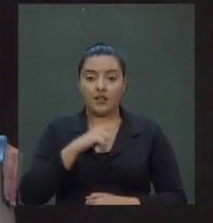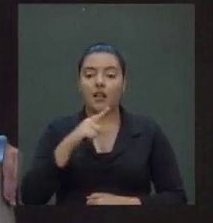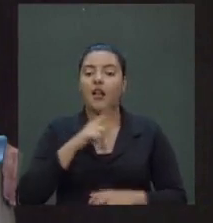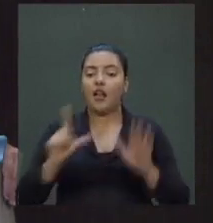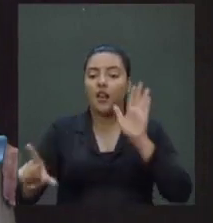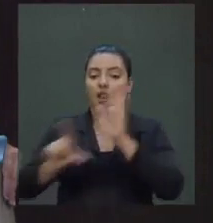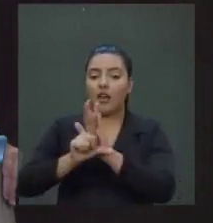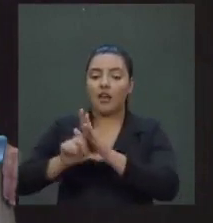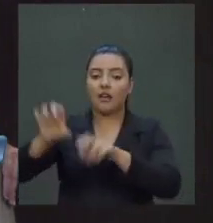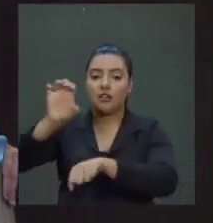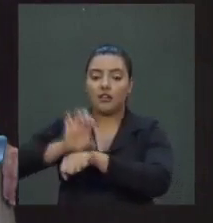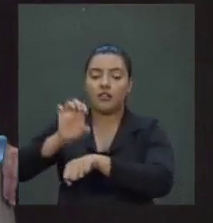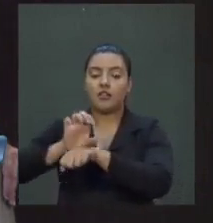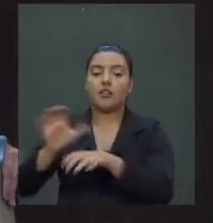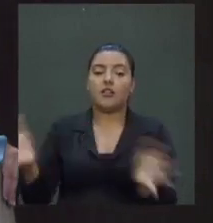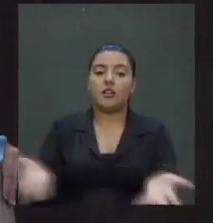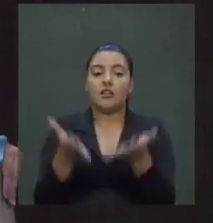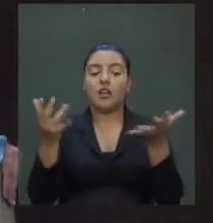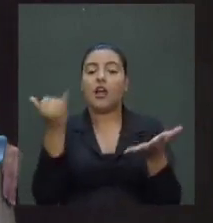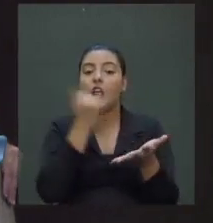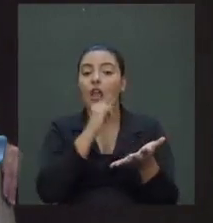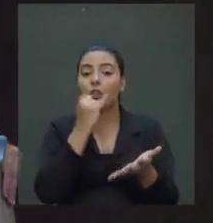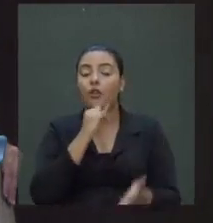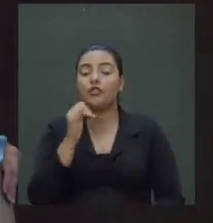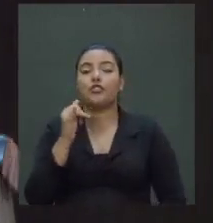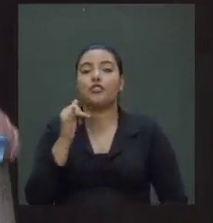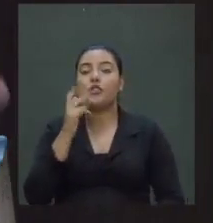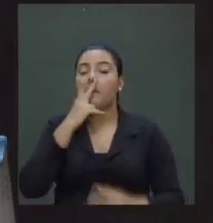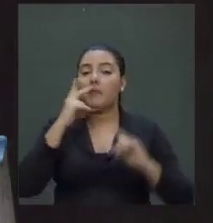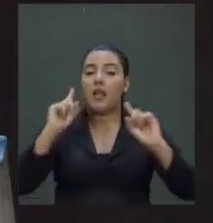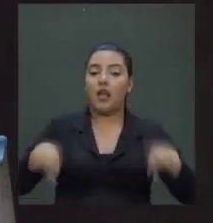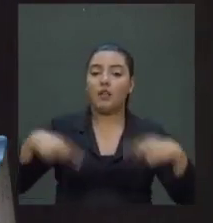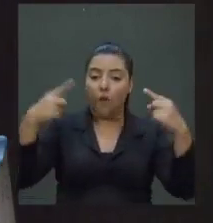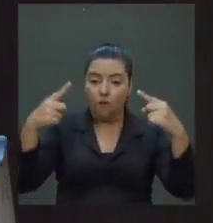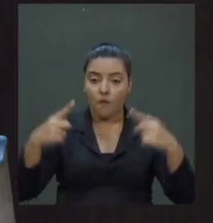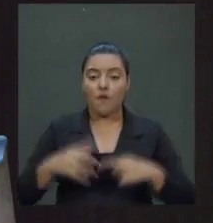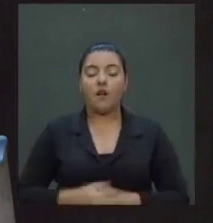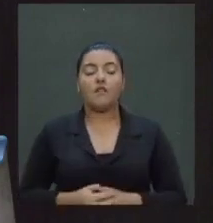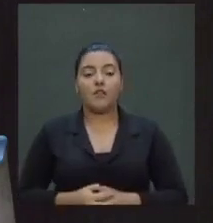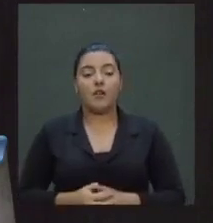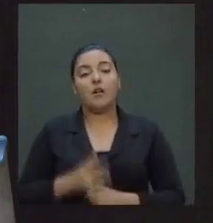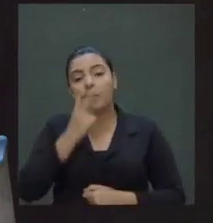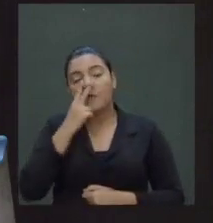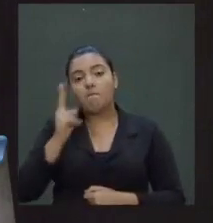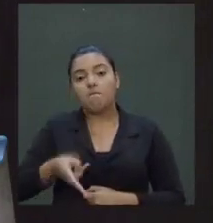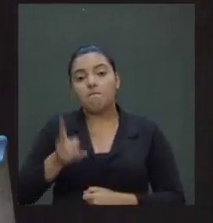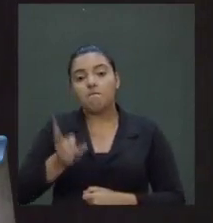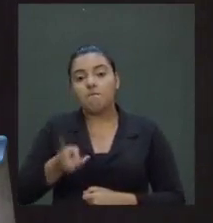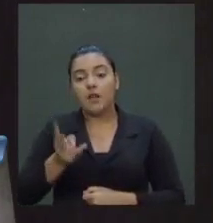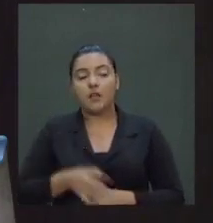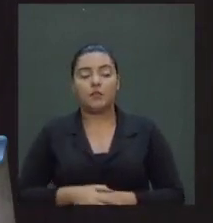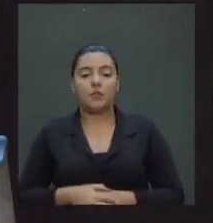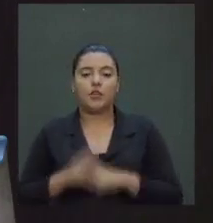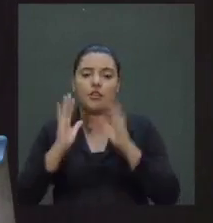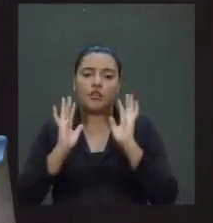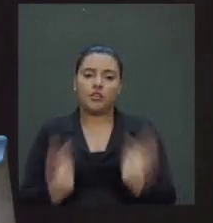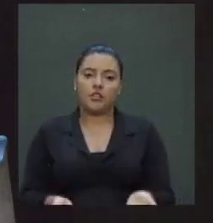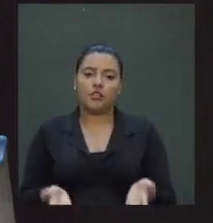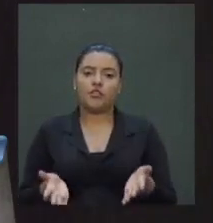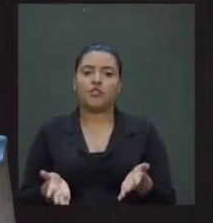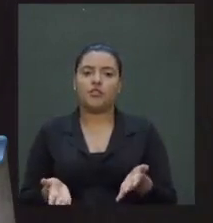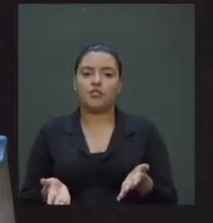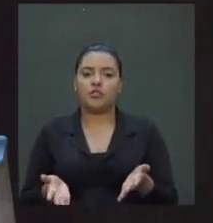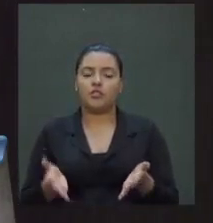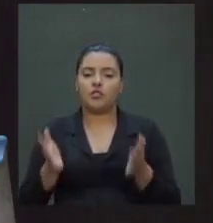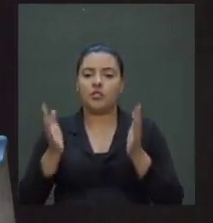lei estadual para incentivar energias renováveis. Este mesmo governo que já me derrotou ao menos